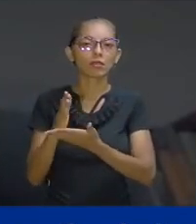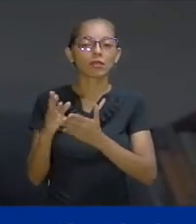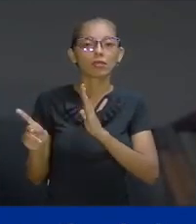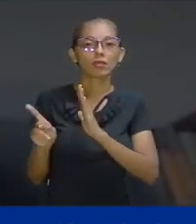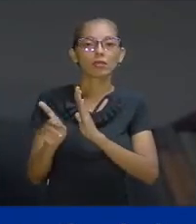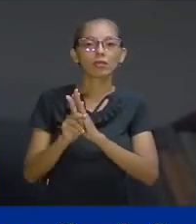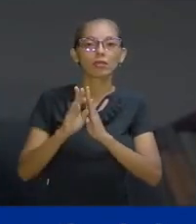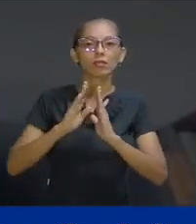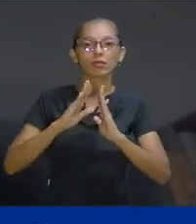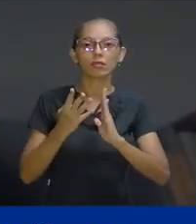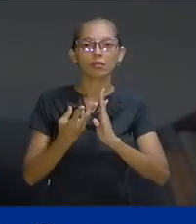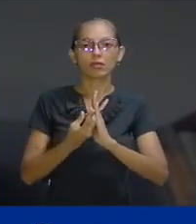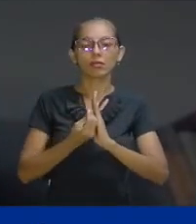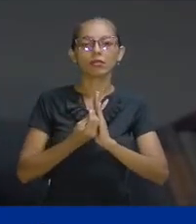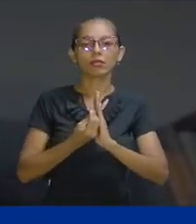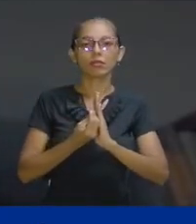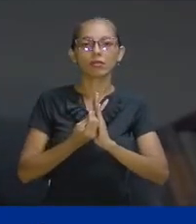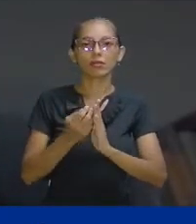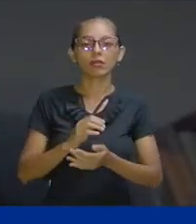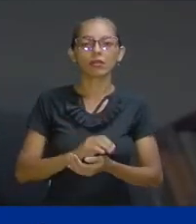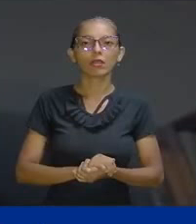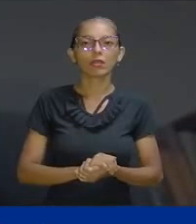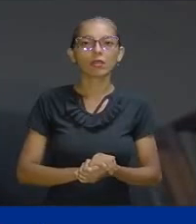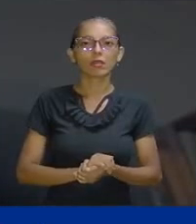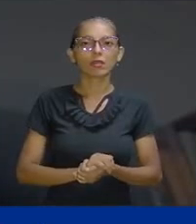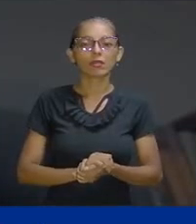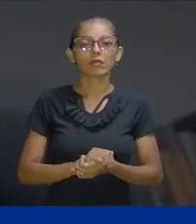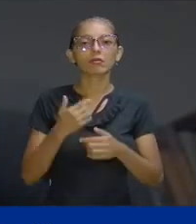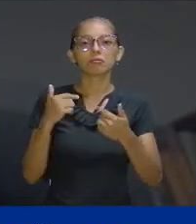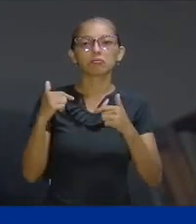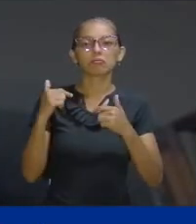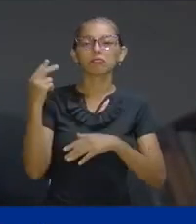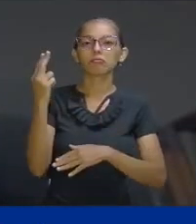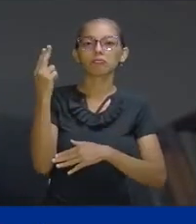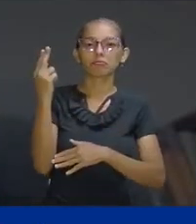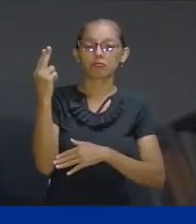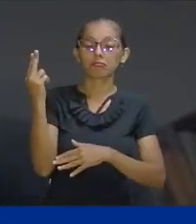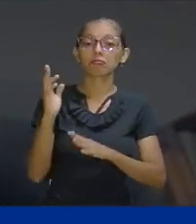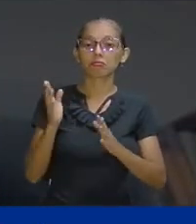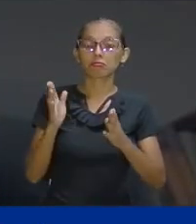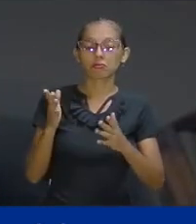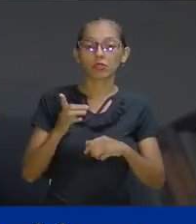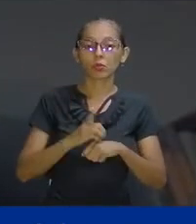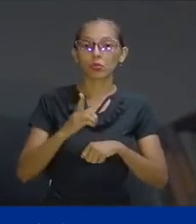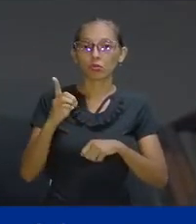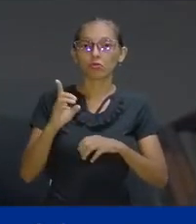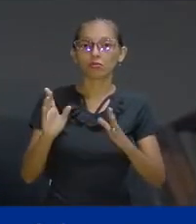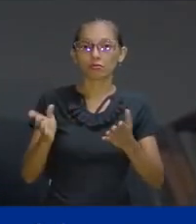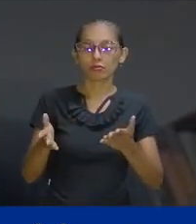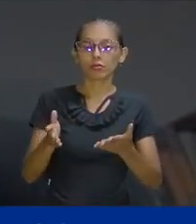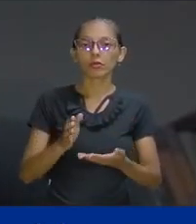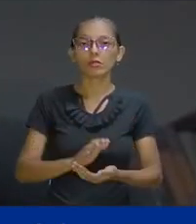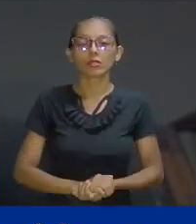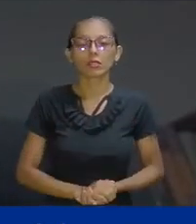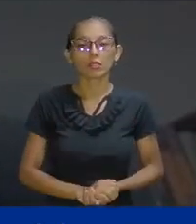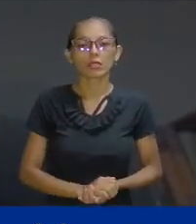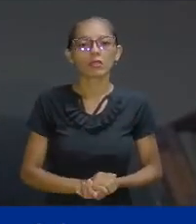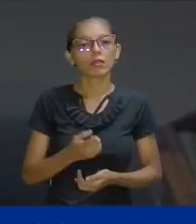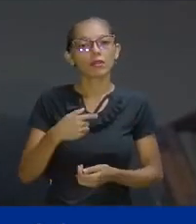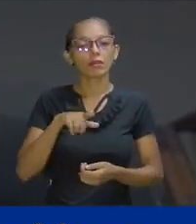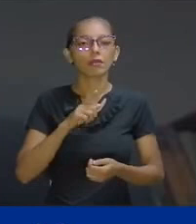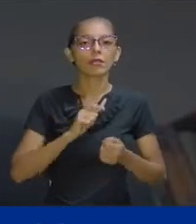comunidade quilombola, são professores universitários, doutores, inclusive, e nós estamos esperando muito que a comunidade participe,